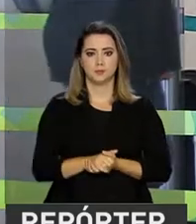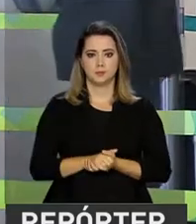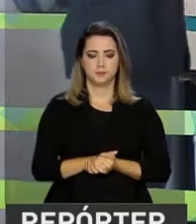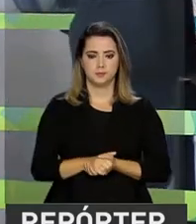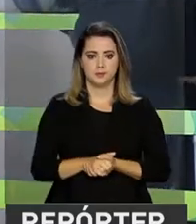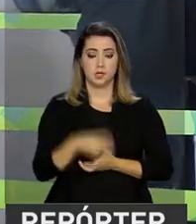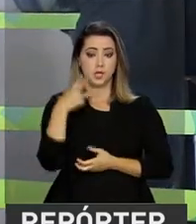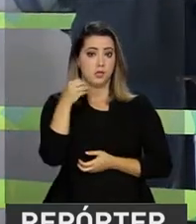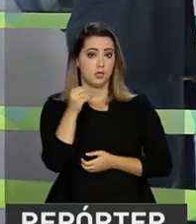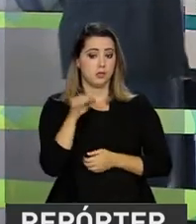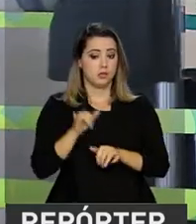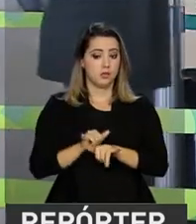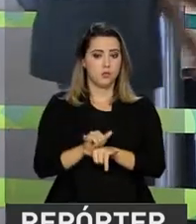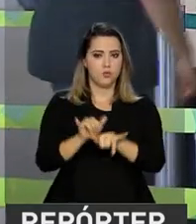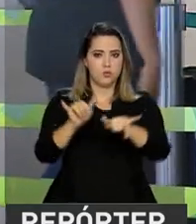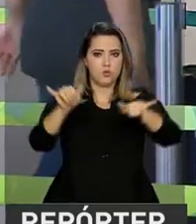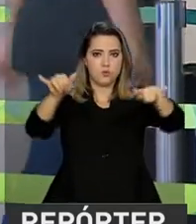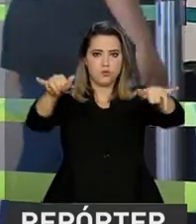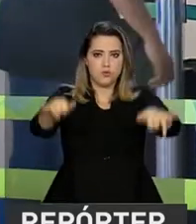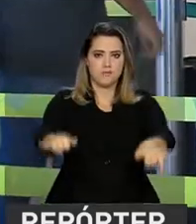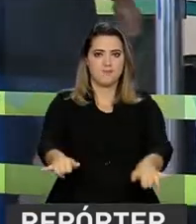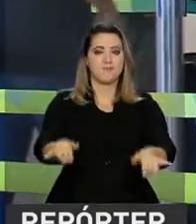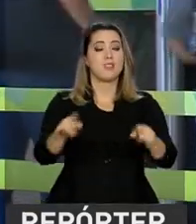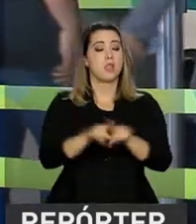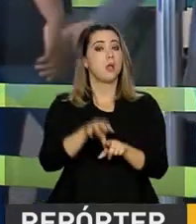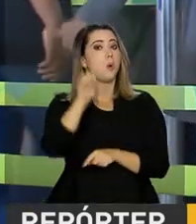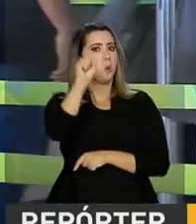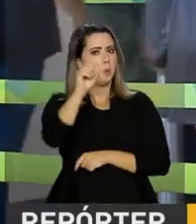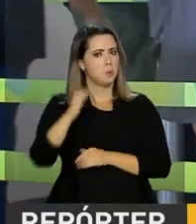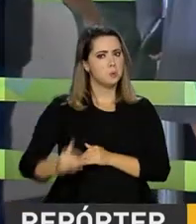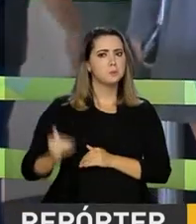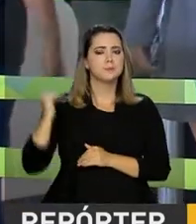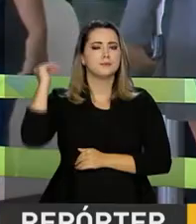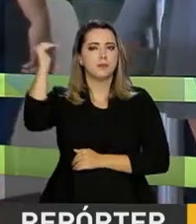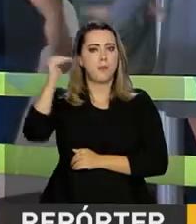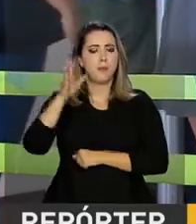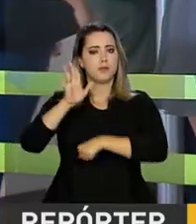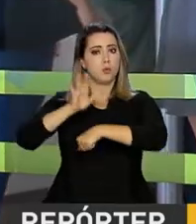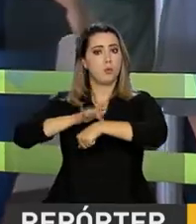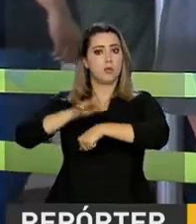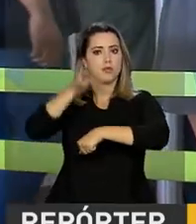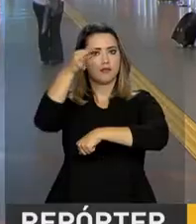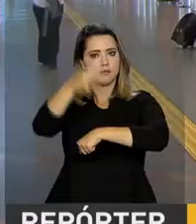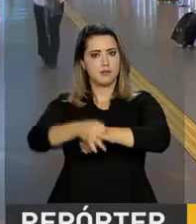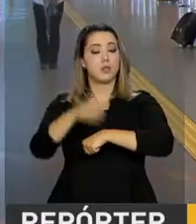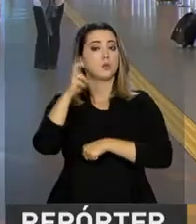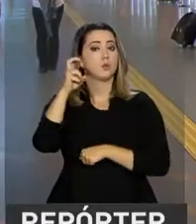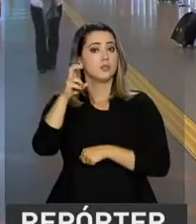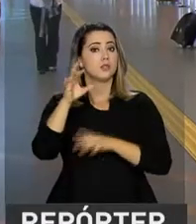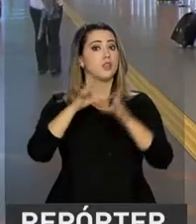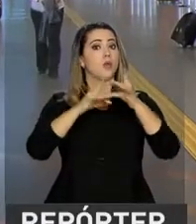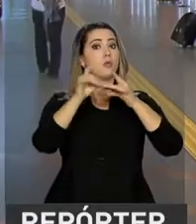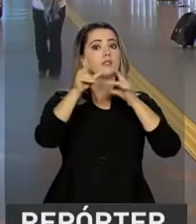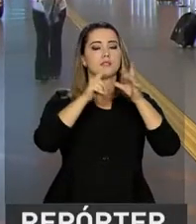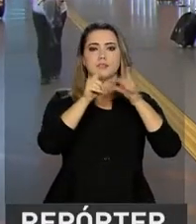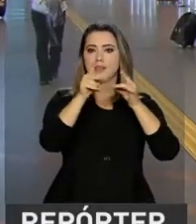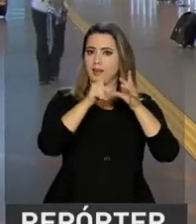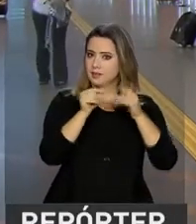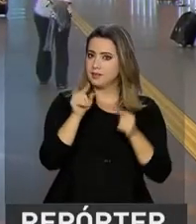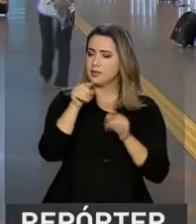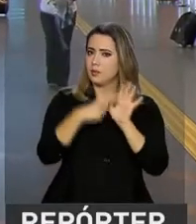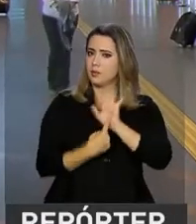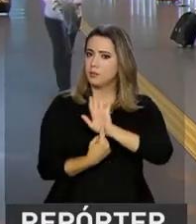Dos 30 aeroportos no país, 8 receberam classificação máxima de pontualidade, 5 estrelas. É o que mostra um estudo